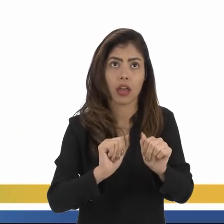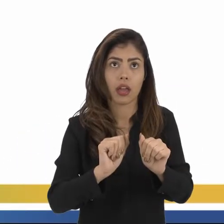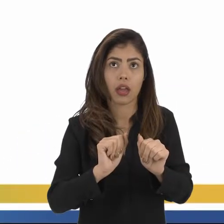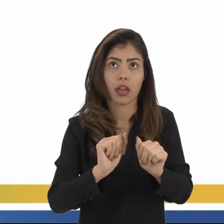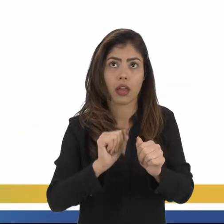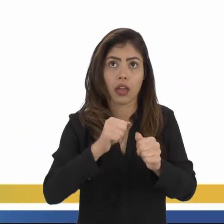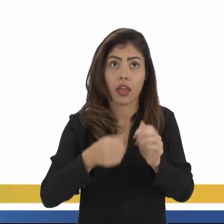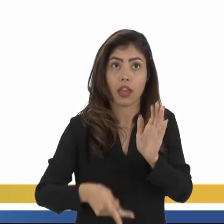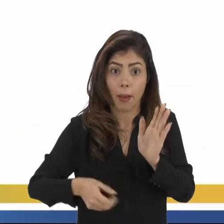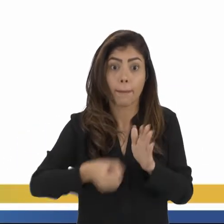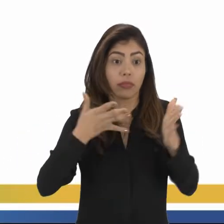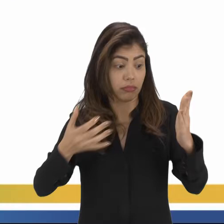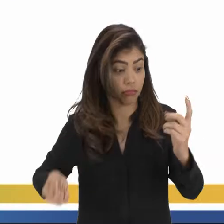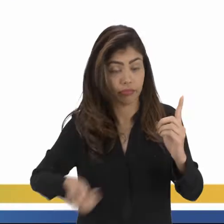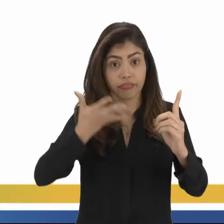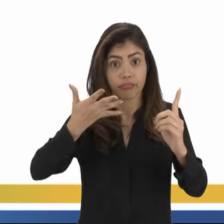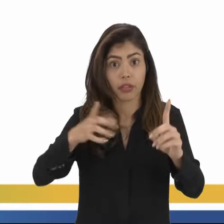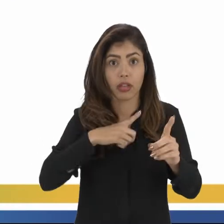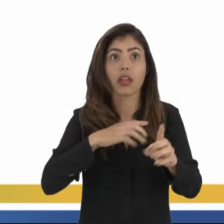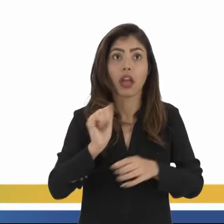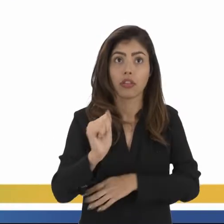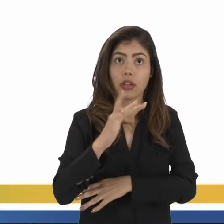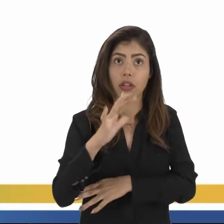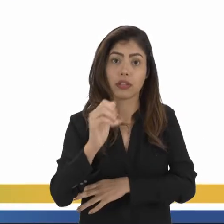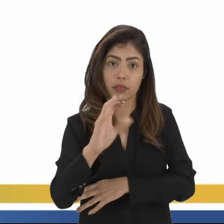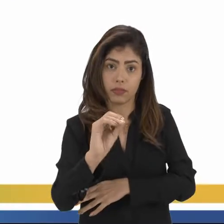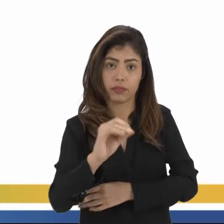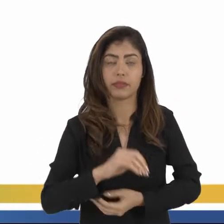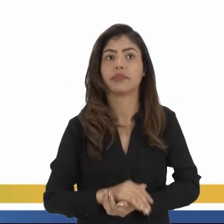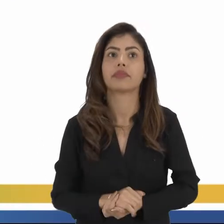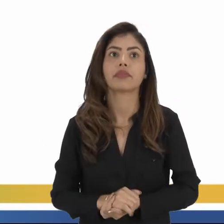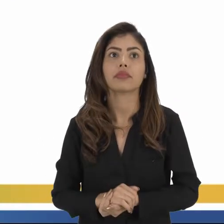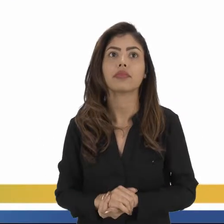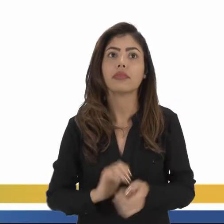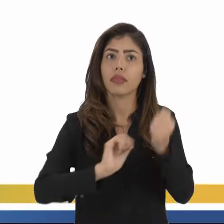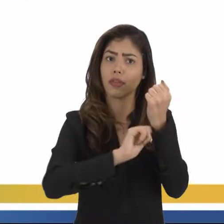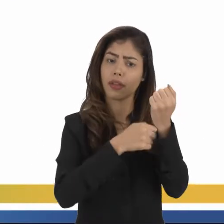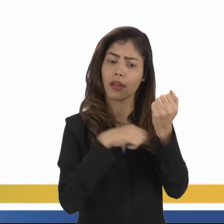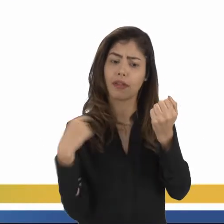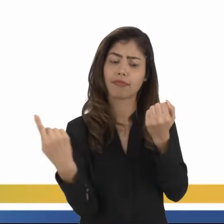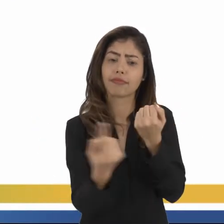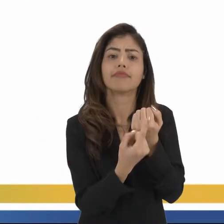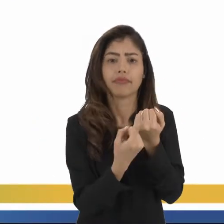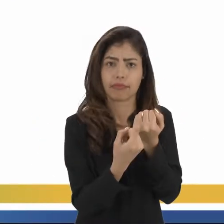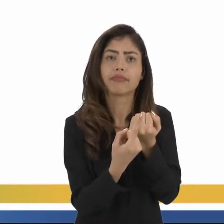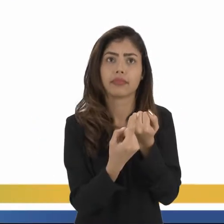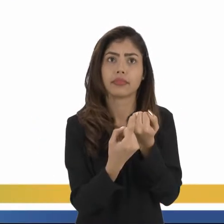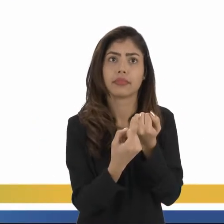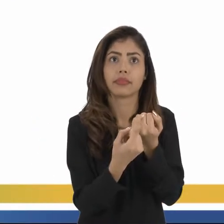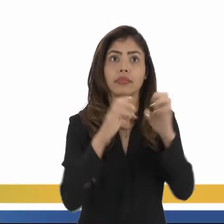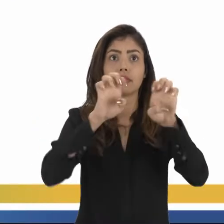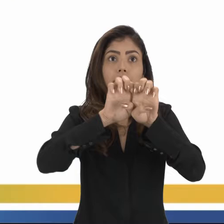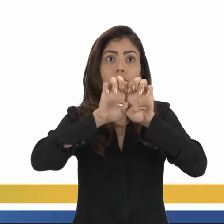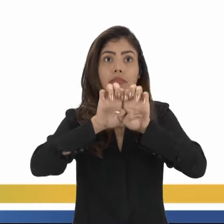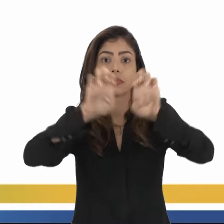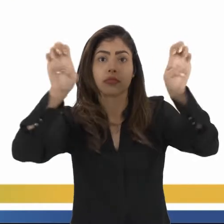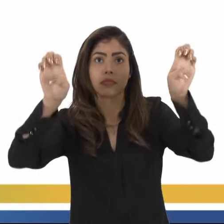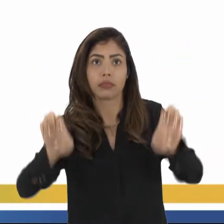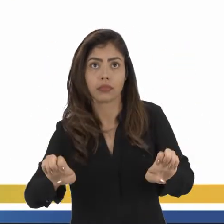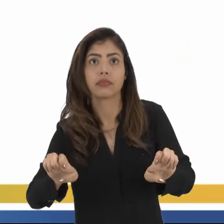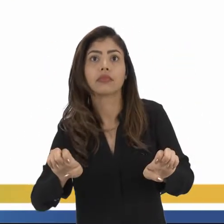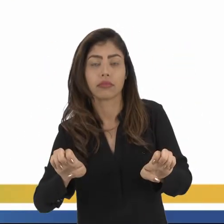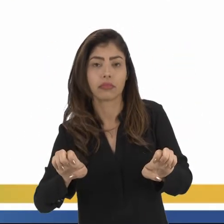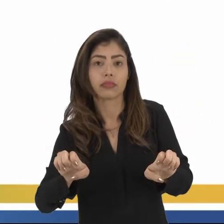é ativado pelo potencial de ação. O segredo dos nossos músculos está na sua